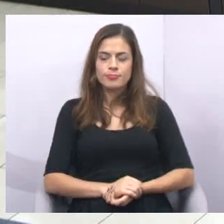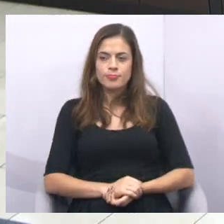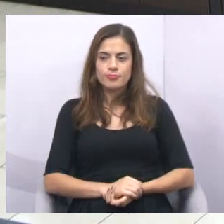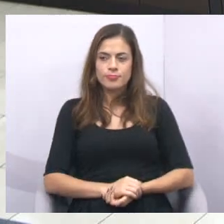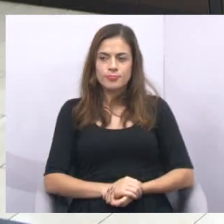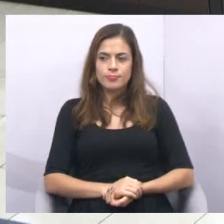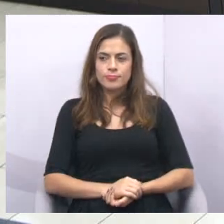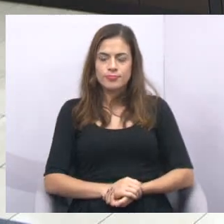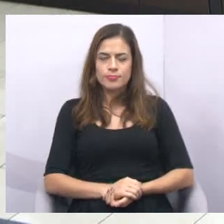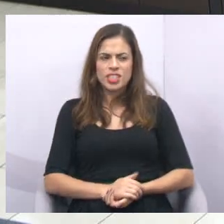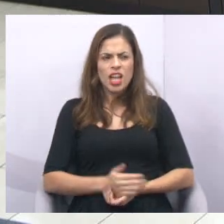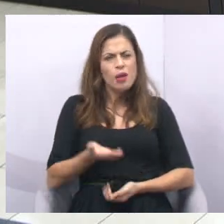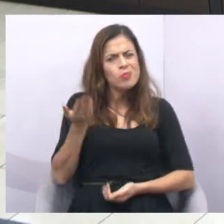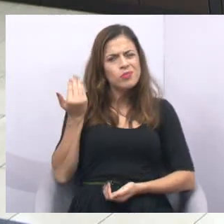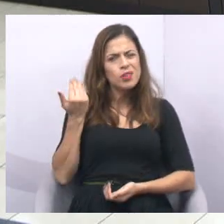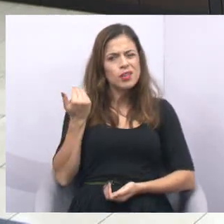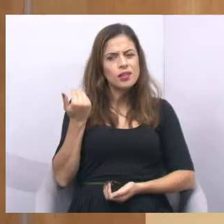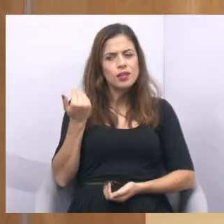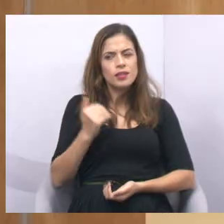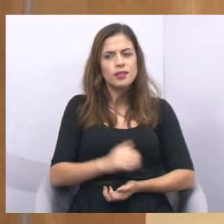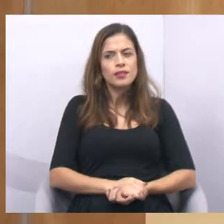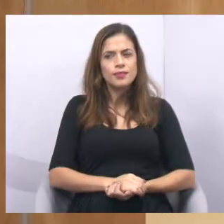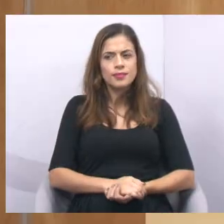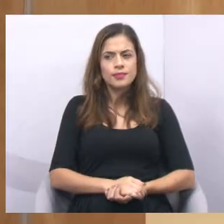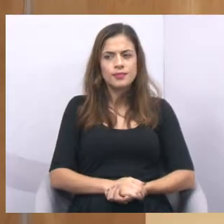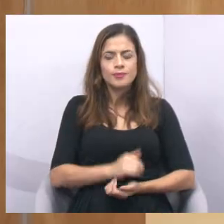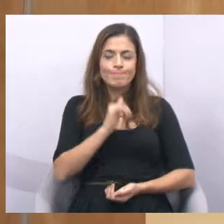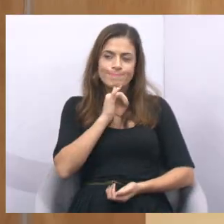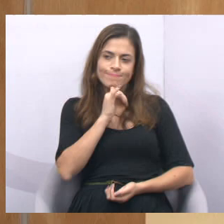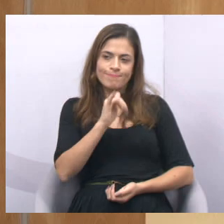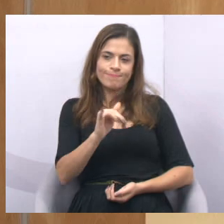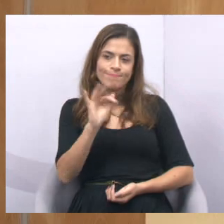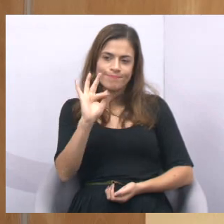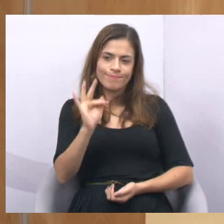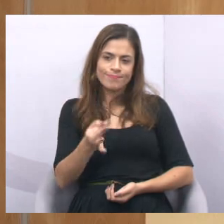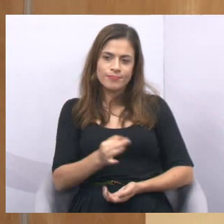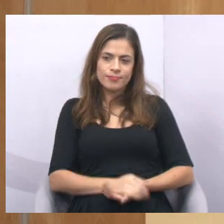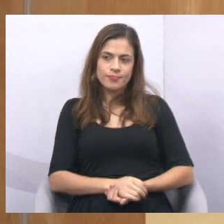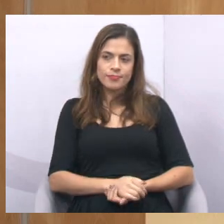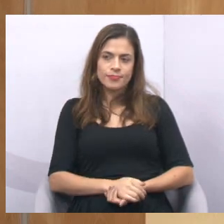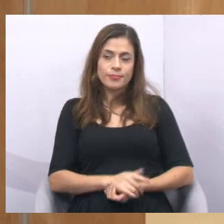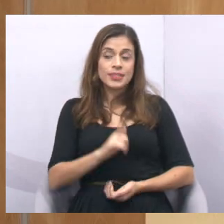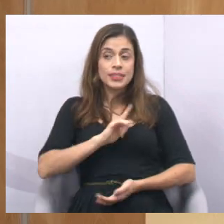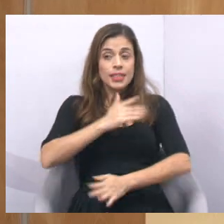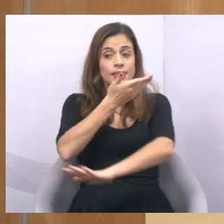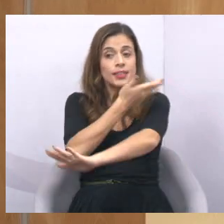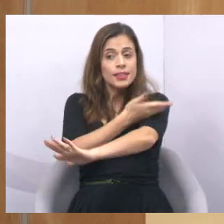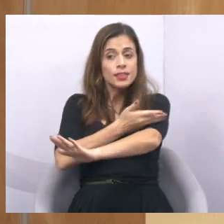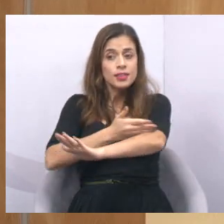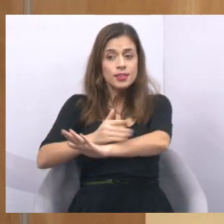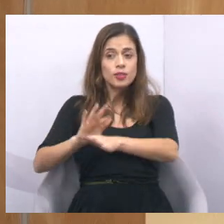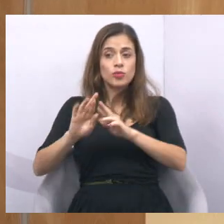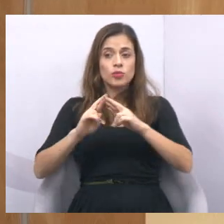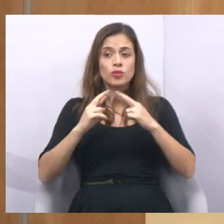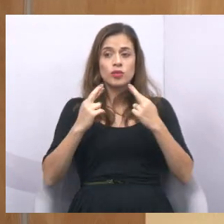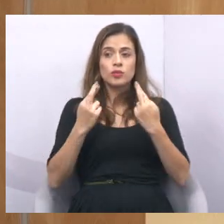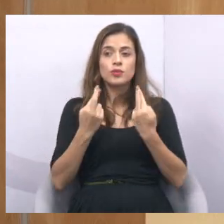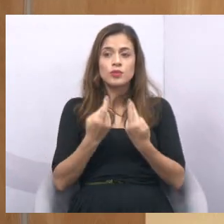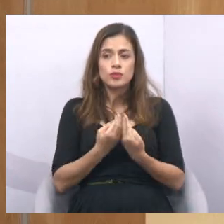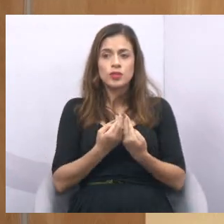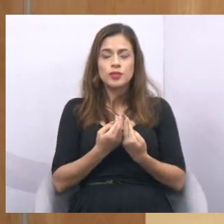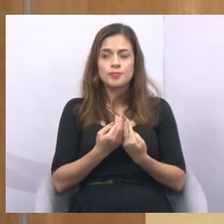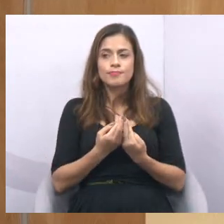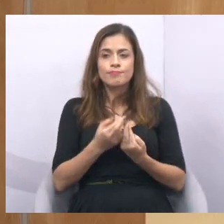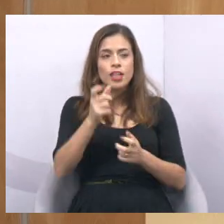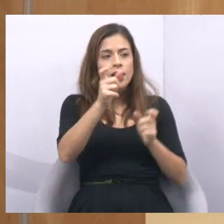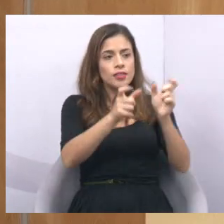E tão recentemente, como já foi falado aqui, tem uma tradição de nos reunirmos alguns